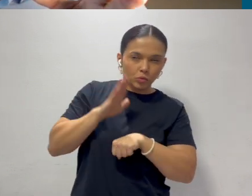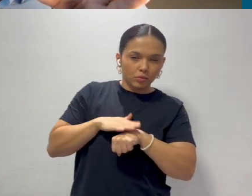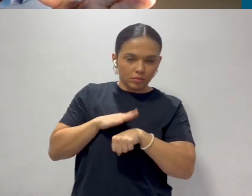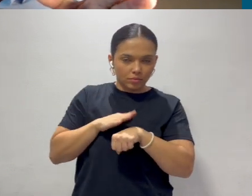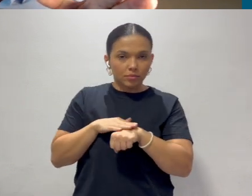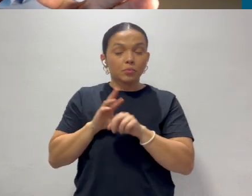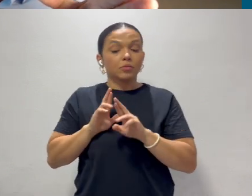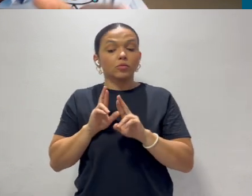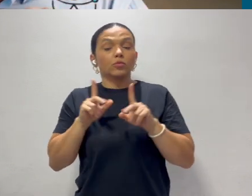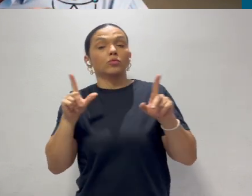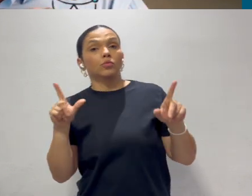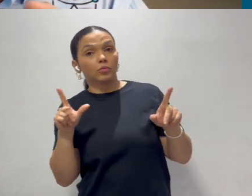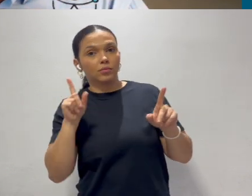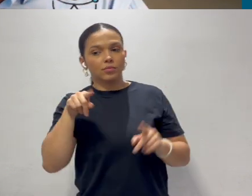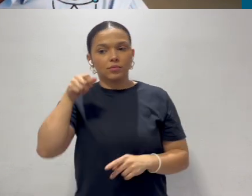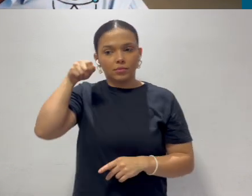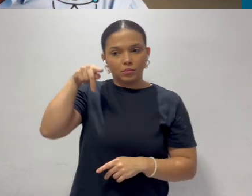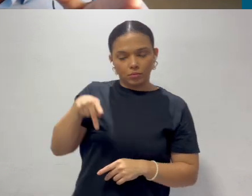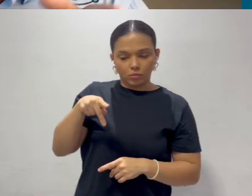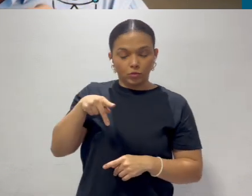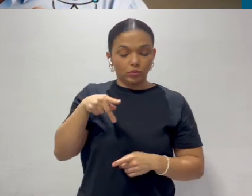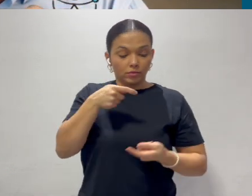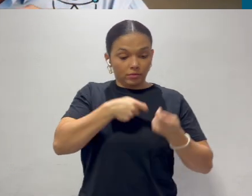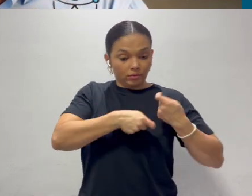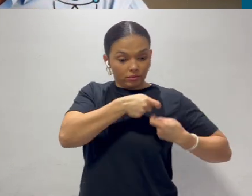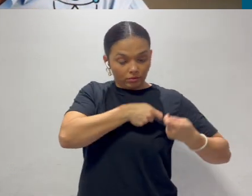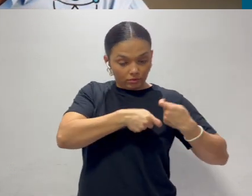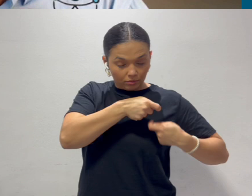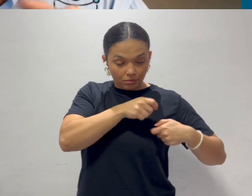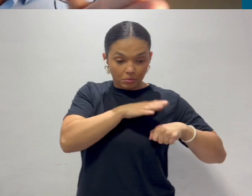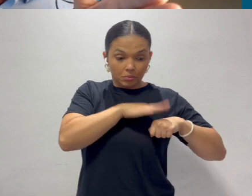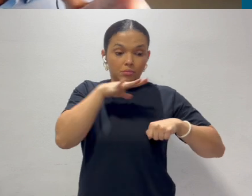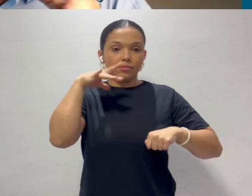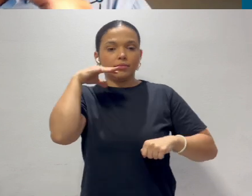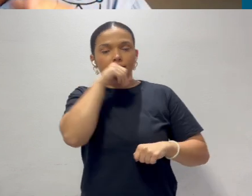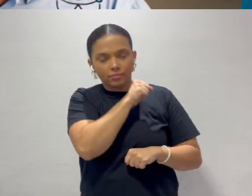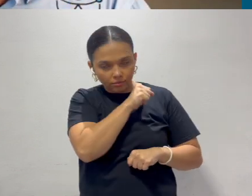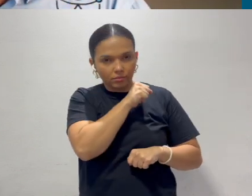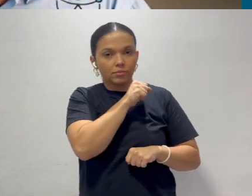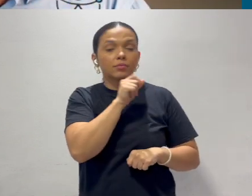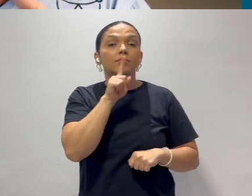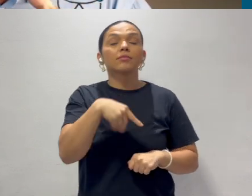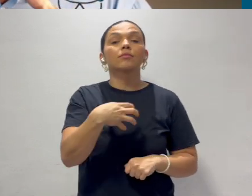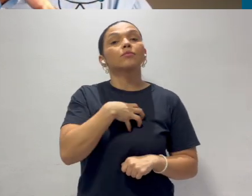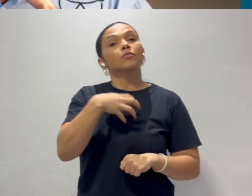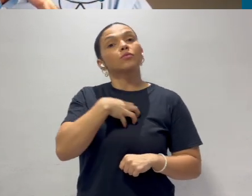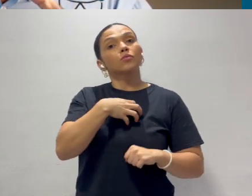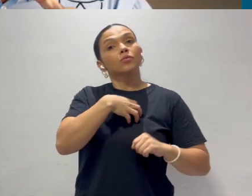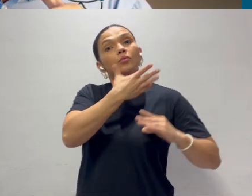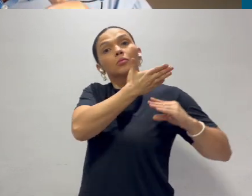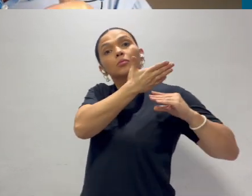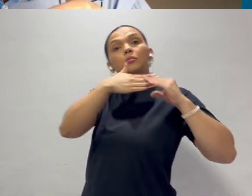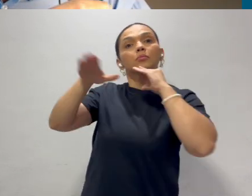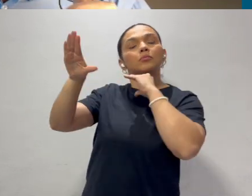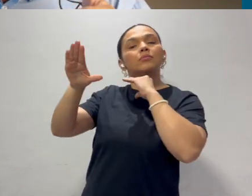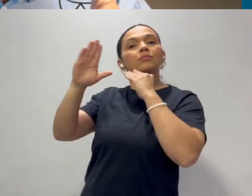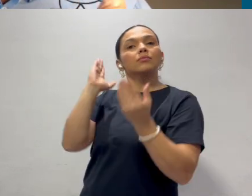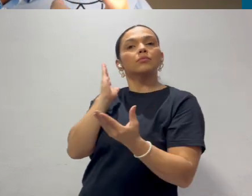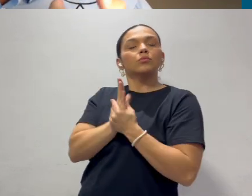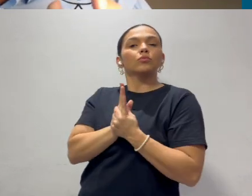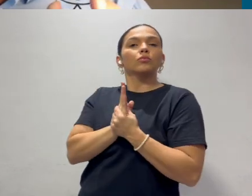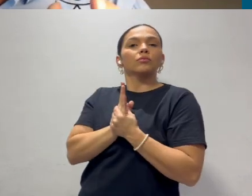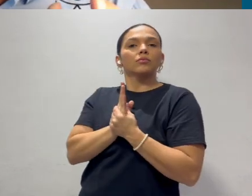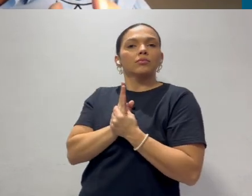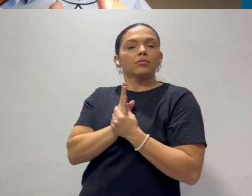de você obter a aposentadoria de forma administrativa e mais rápida está na maneira de você encaminhar